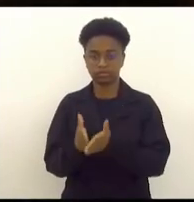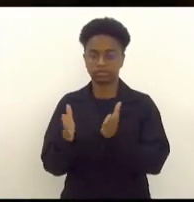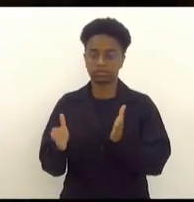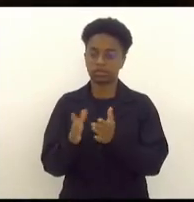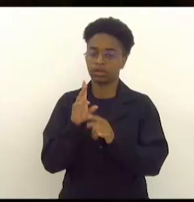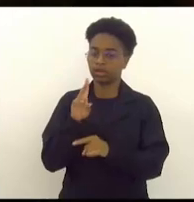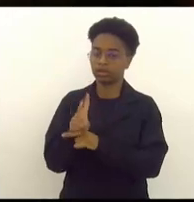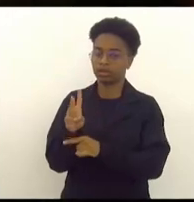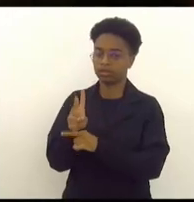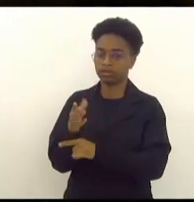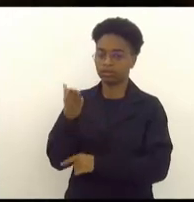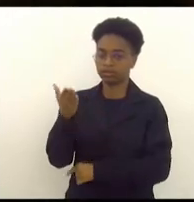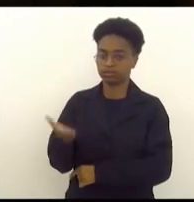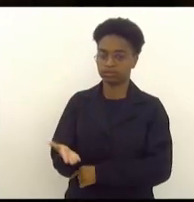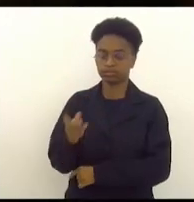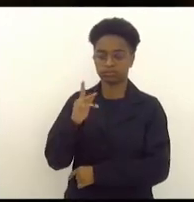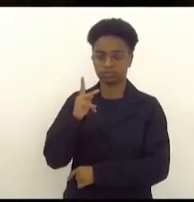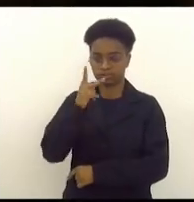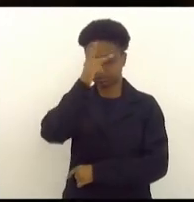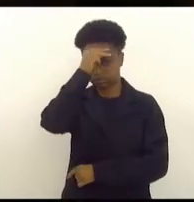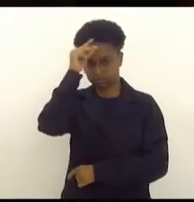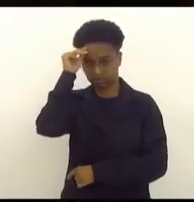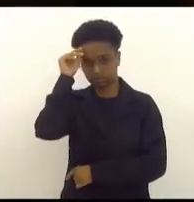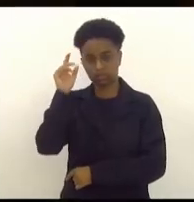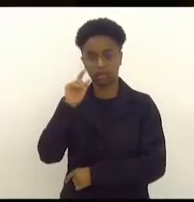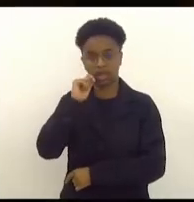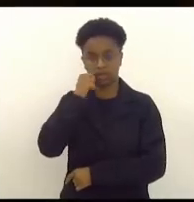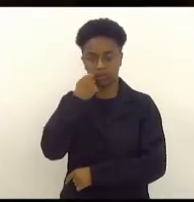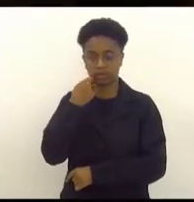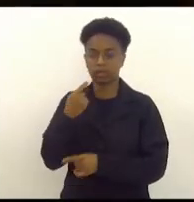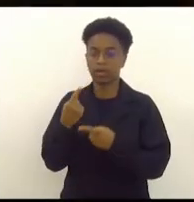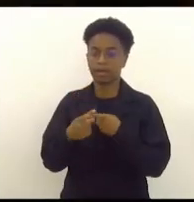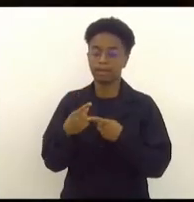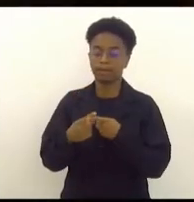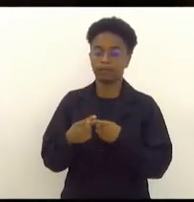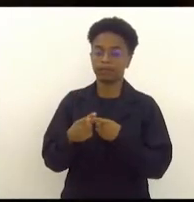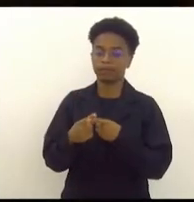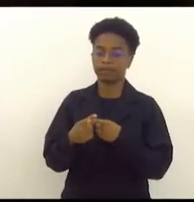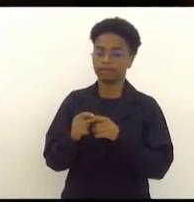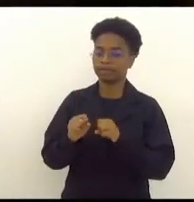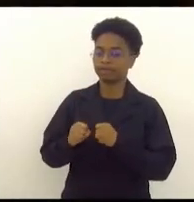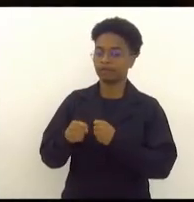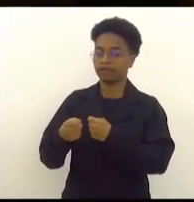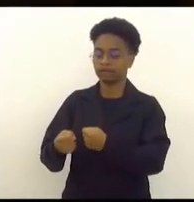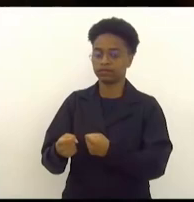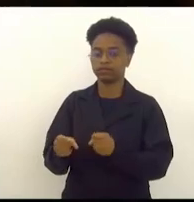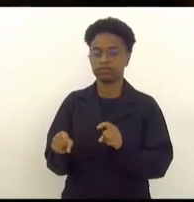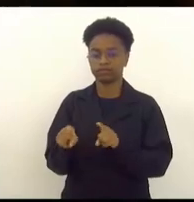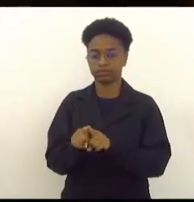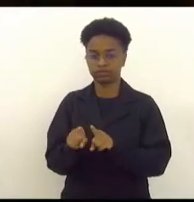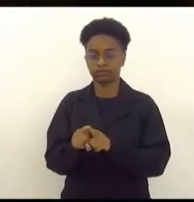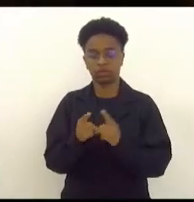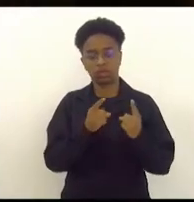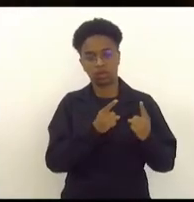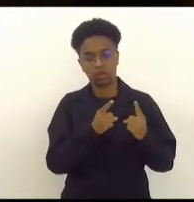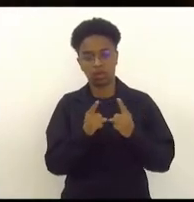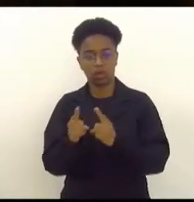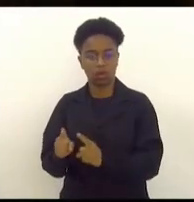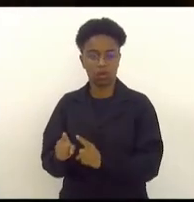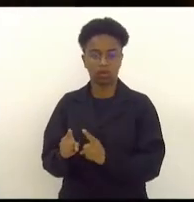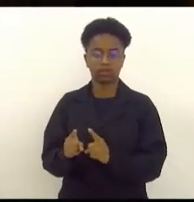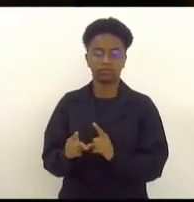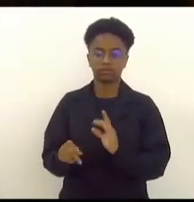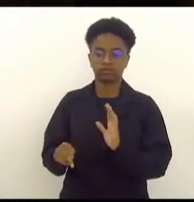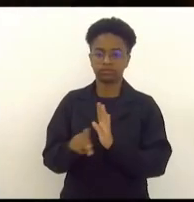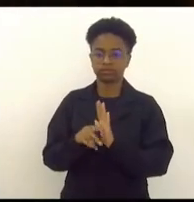Incondicional do prefeito Eduardo Paes ainda que essa defesa seja absolutamente contrária e